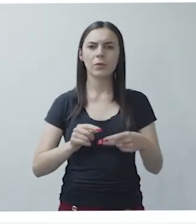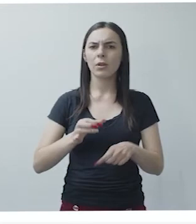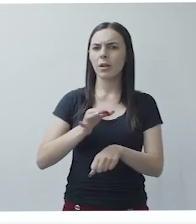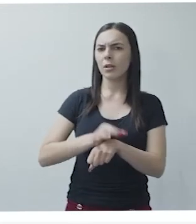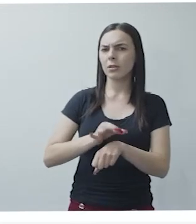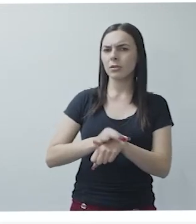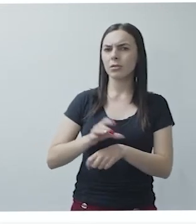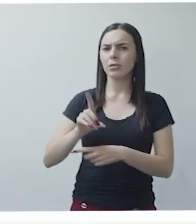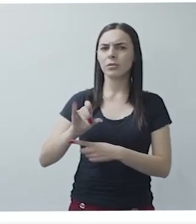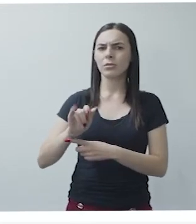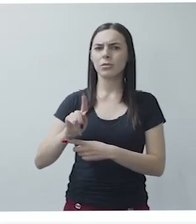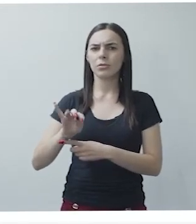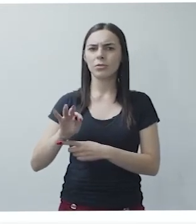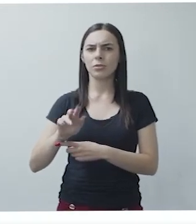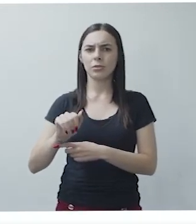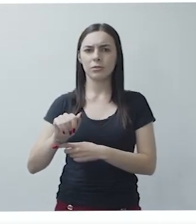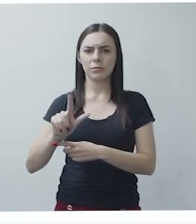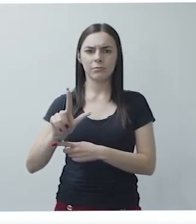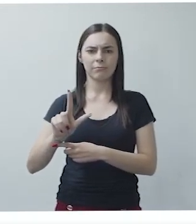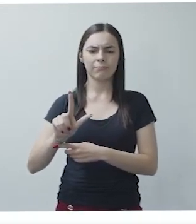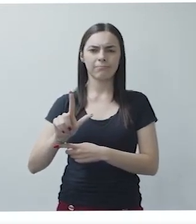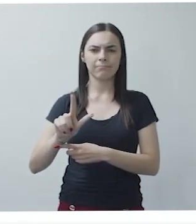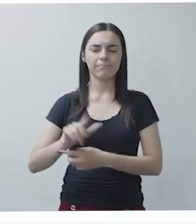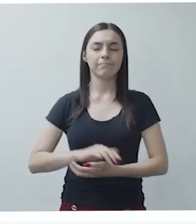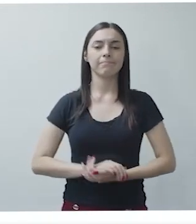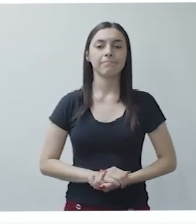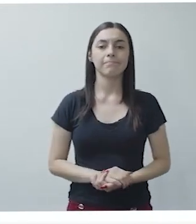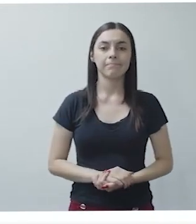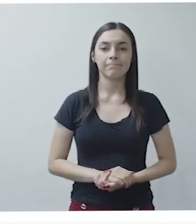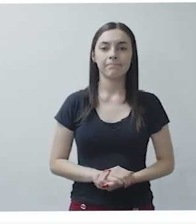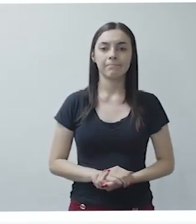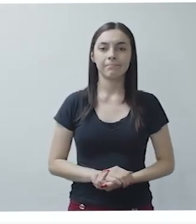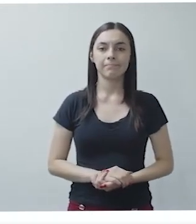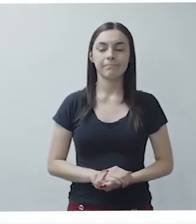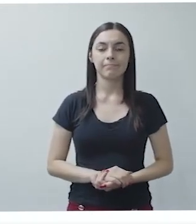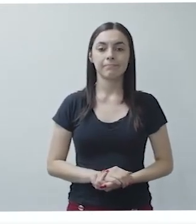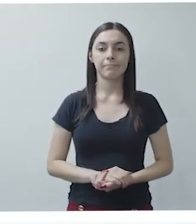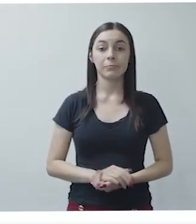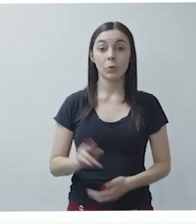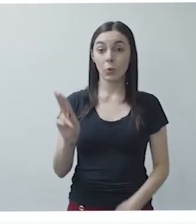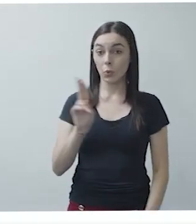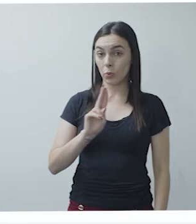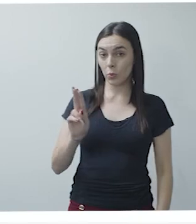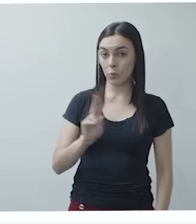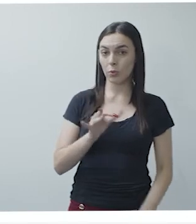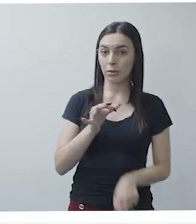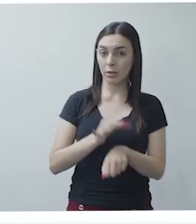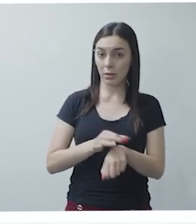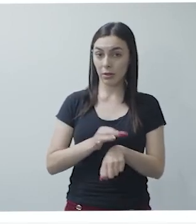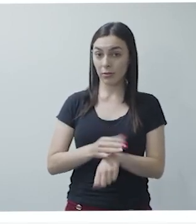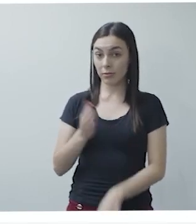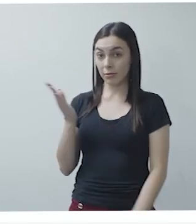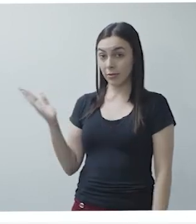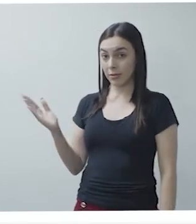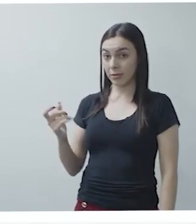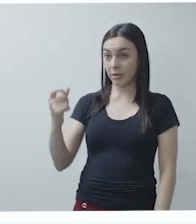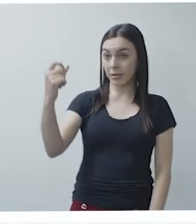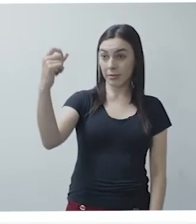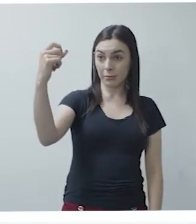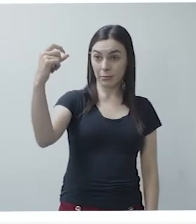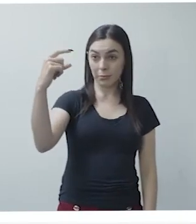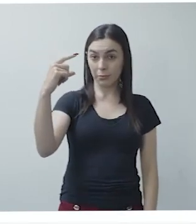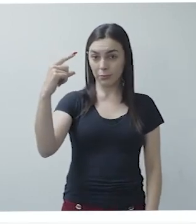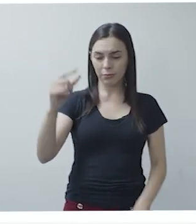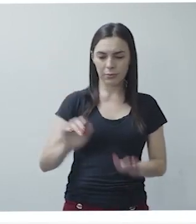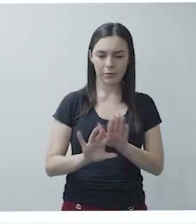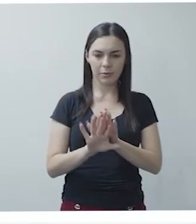relógio digital? Então, o nome deste relógio, que utilizava o sol, né, para